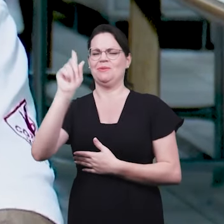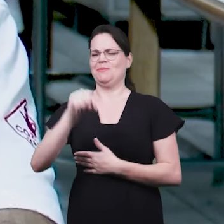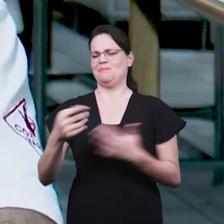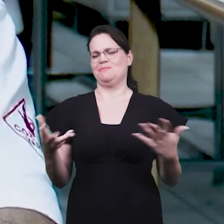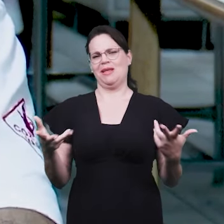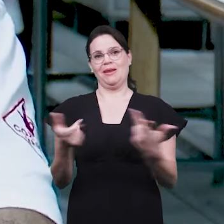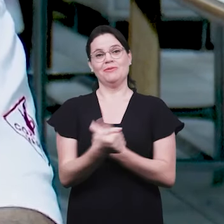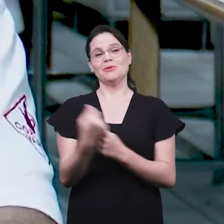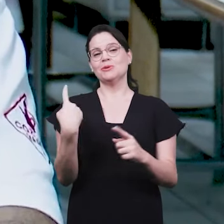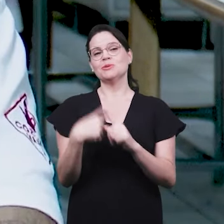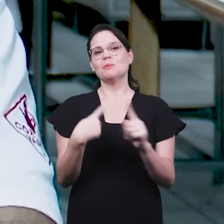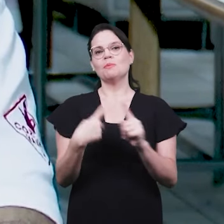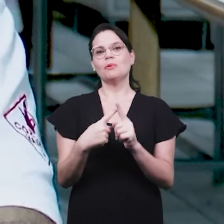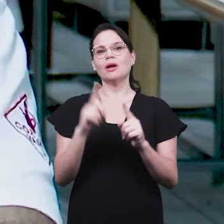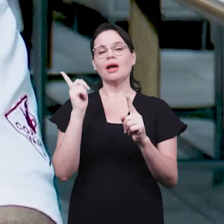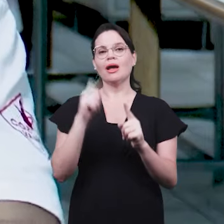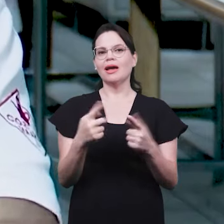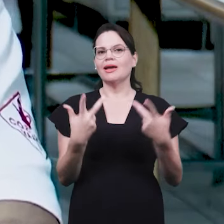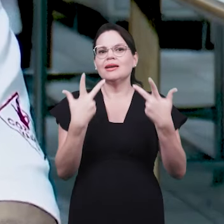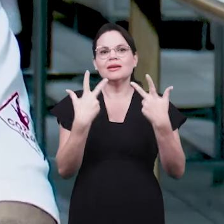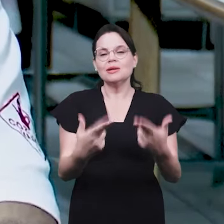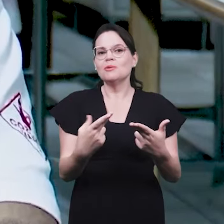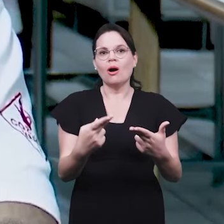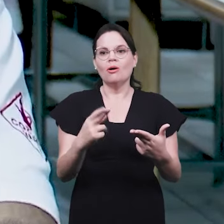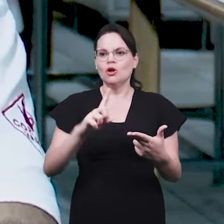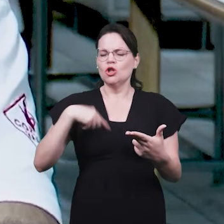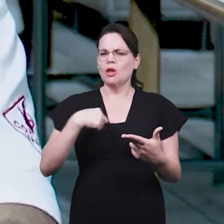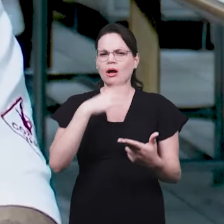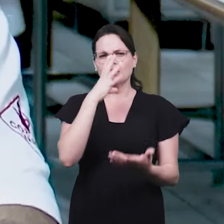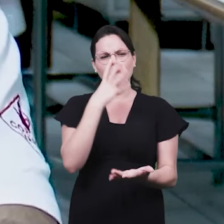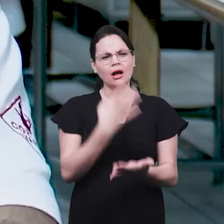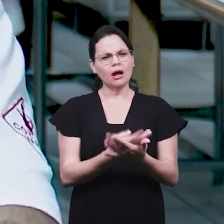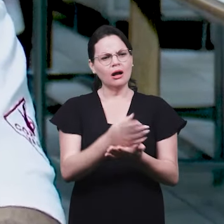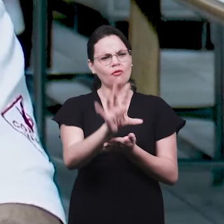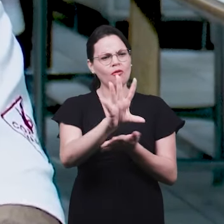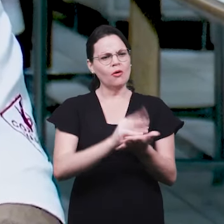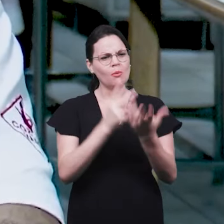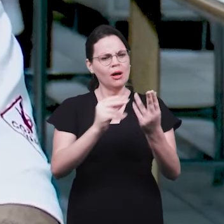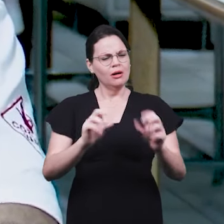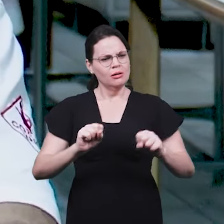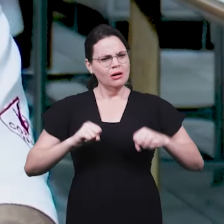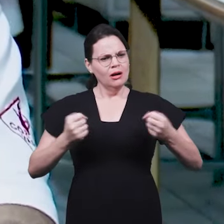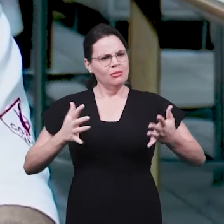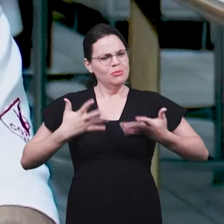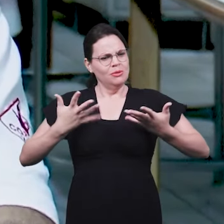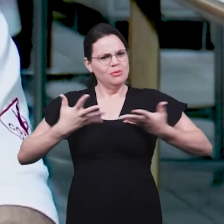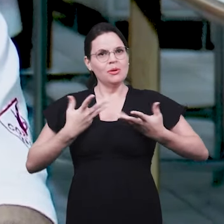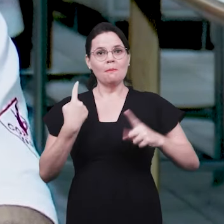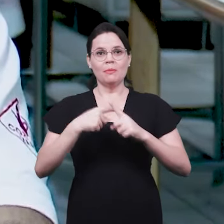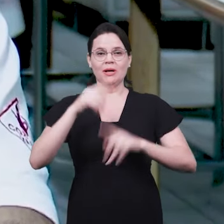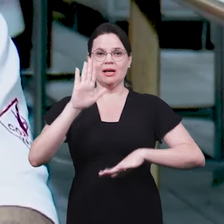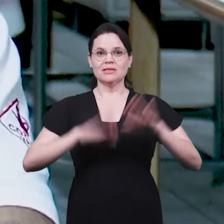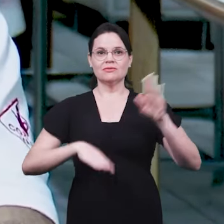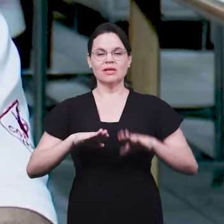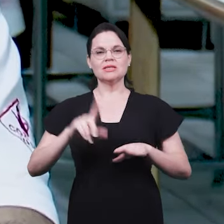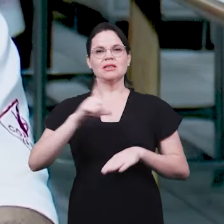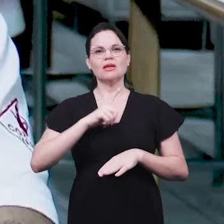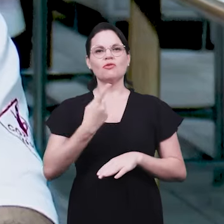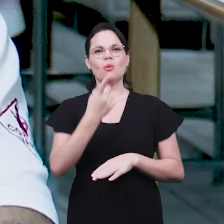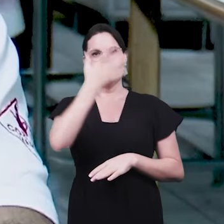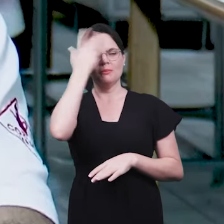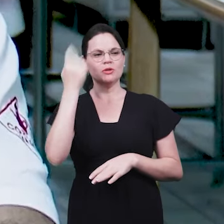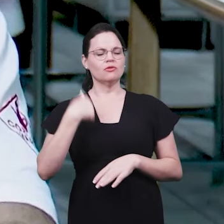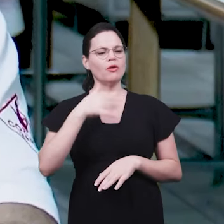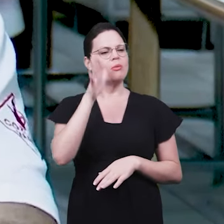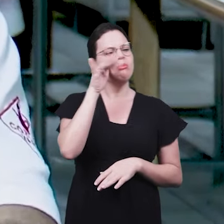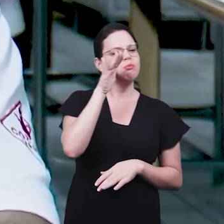e isso serve de incentivo para aqueles que vêm, às vezes, conhecer a cozinha. Nós temos caso de um irmão que veio aqui conhecer como é que era o